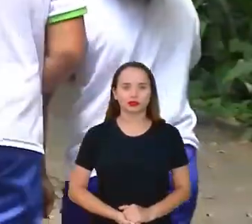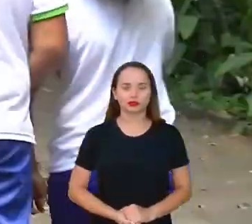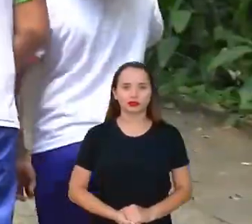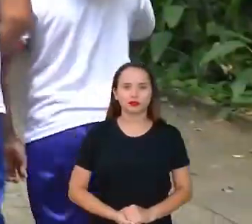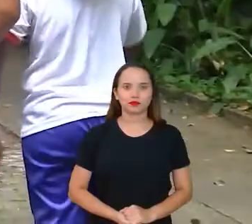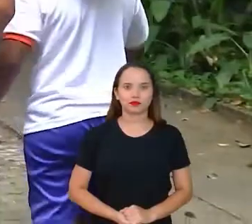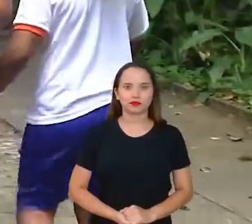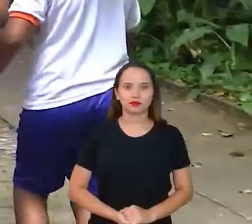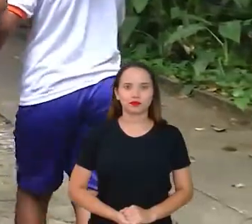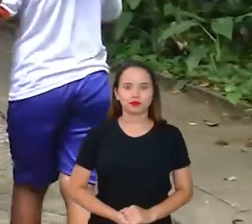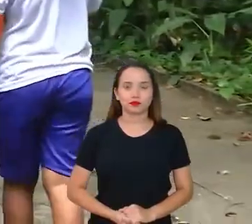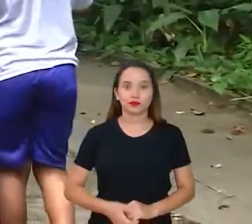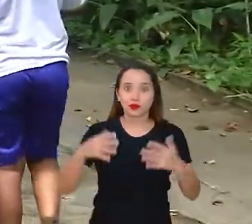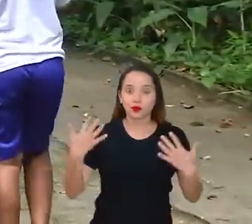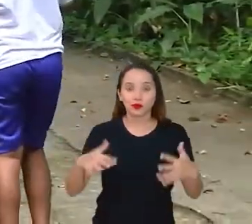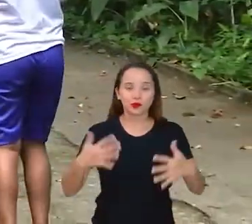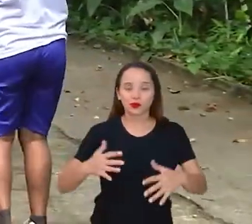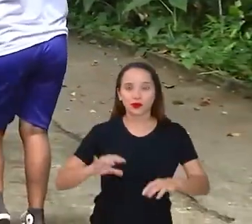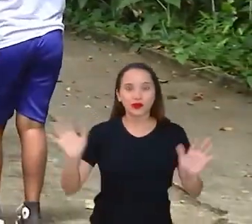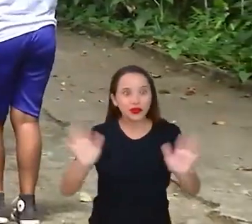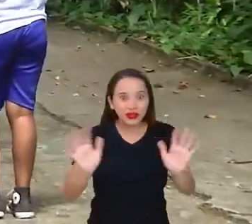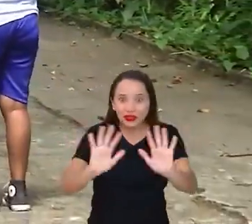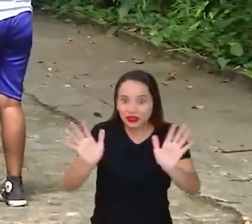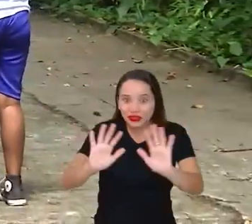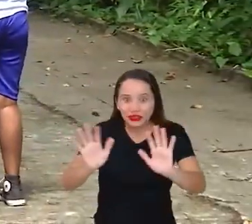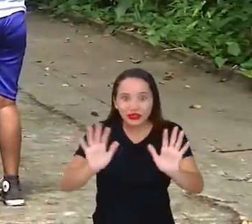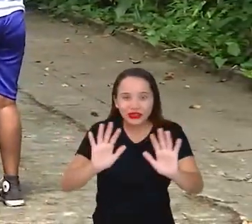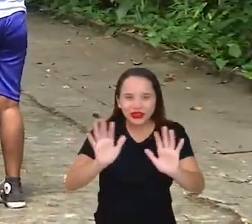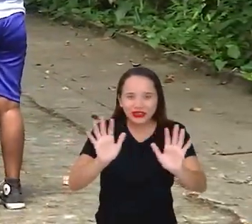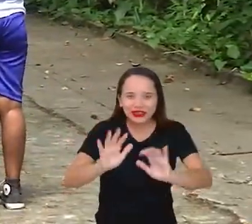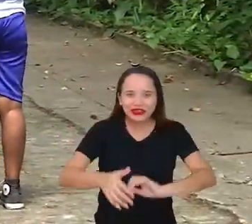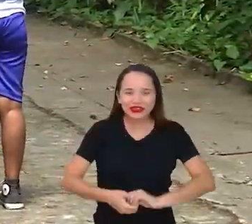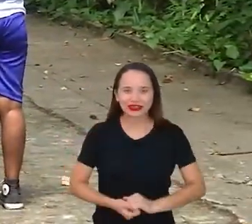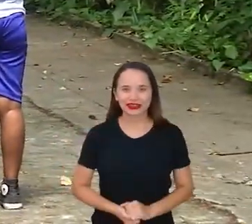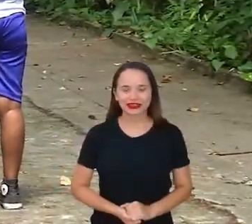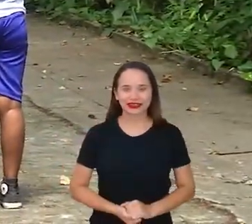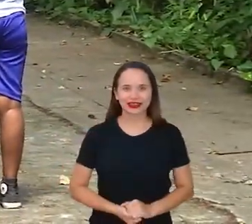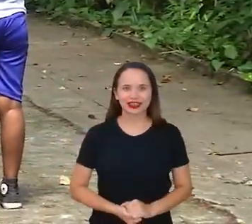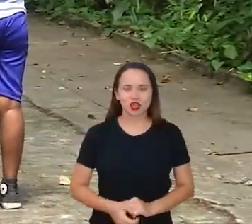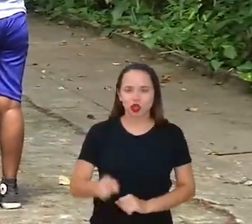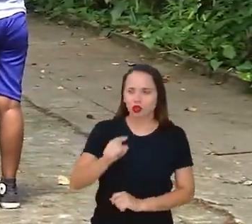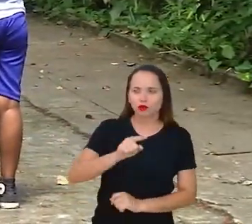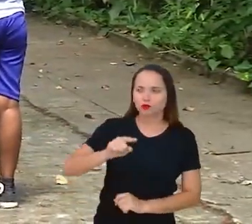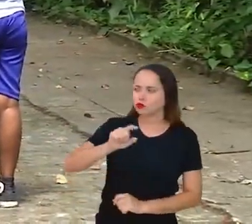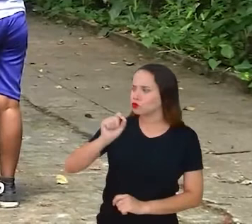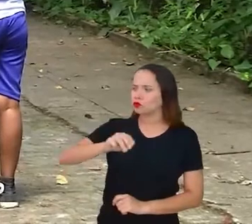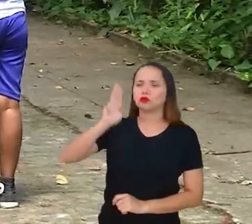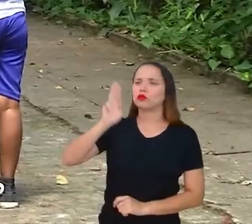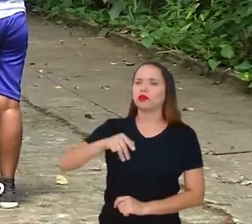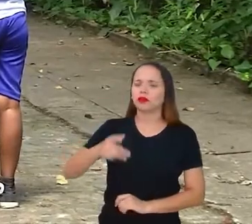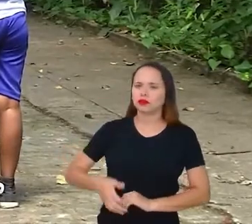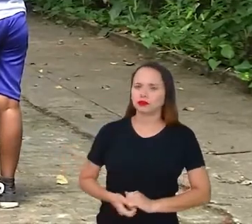Olá! Oh! Olá! Oi! Quem são vocês?